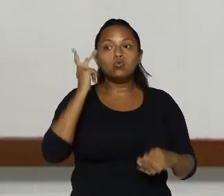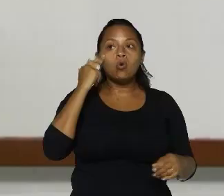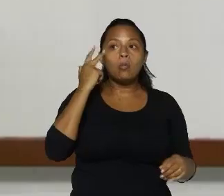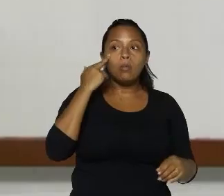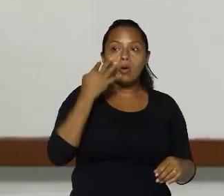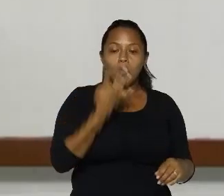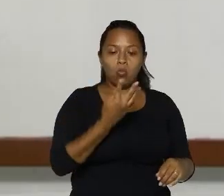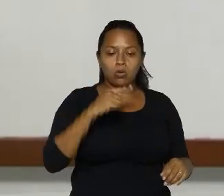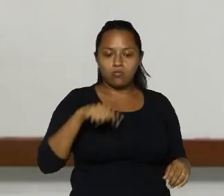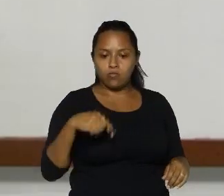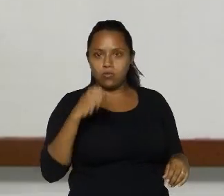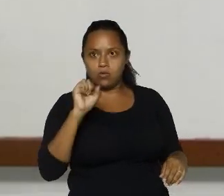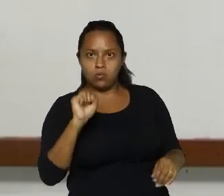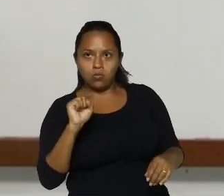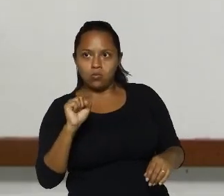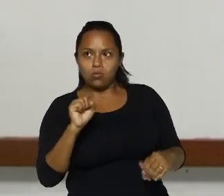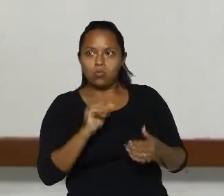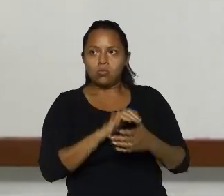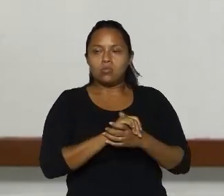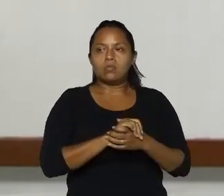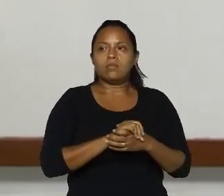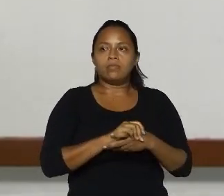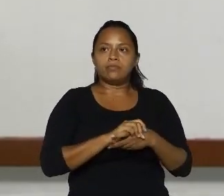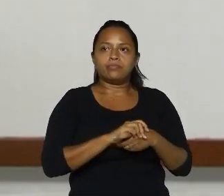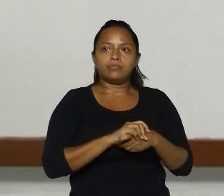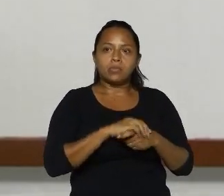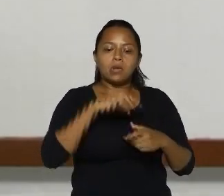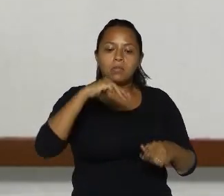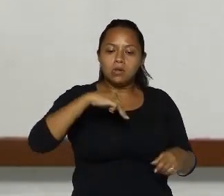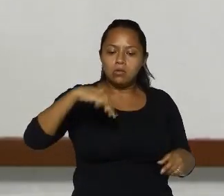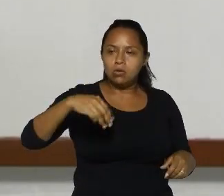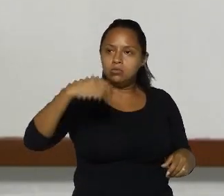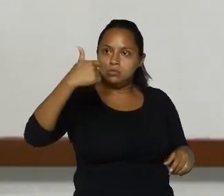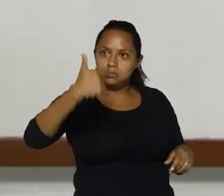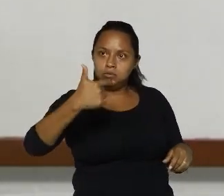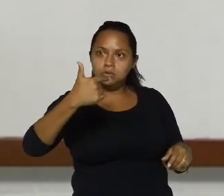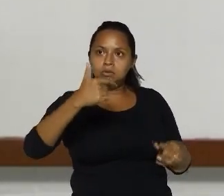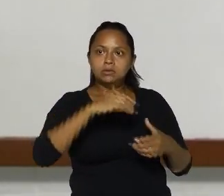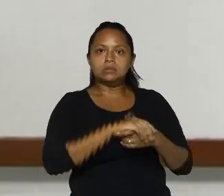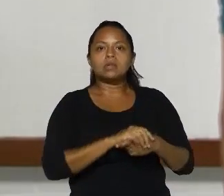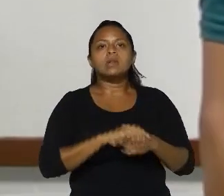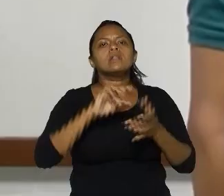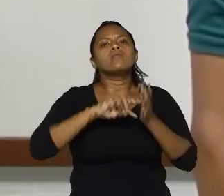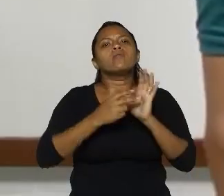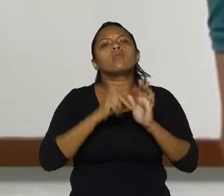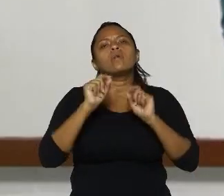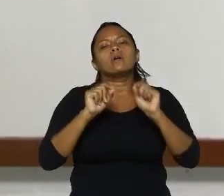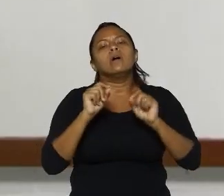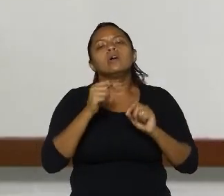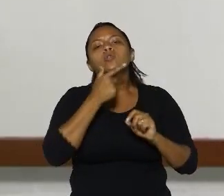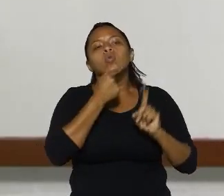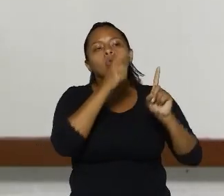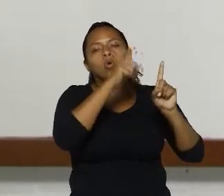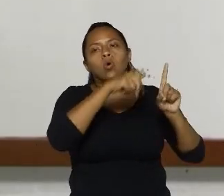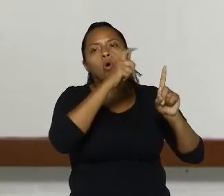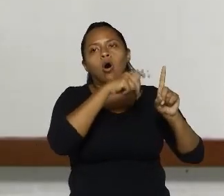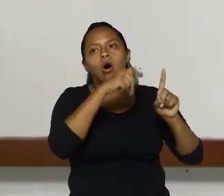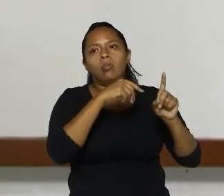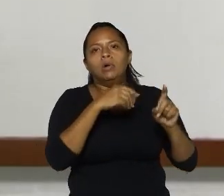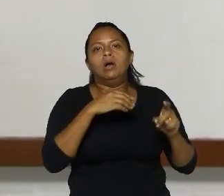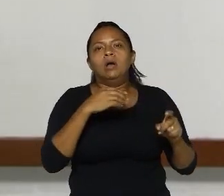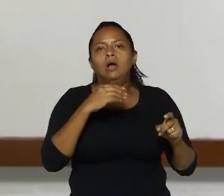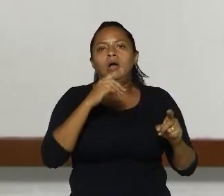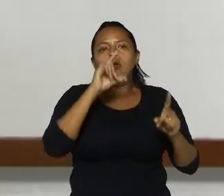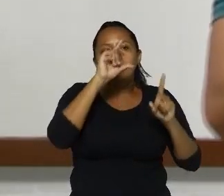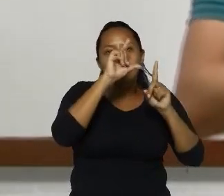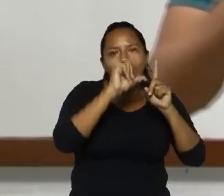é 4,8. 4,8 milhões por milímetro cúbico. Isso significa dizer que o paciente está com uma quantidade